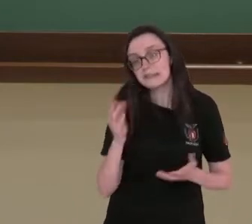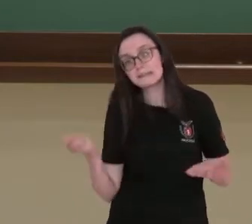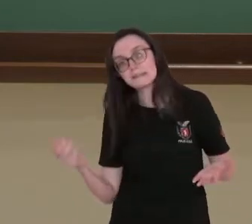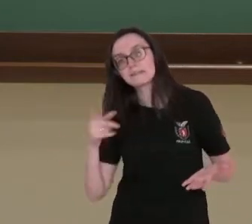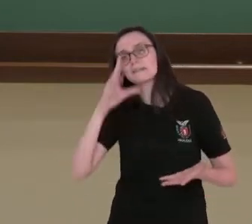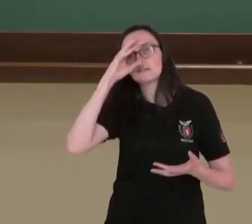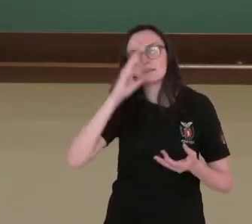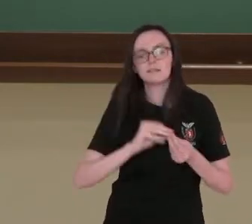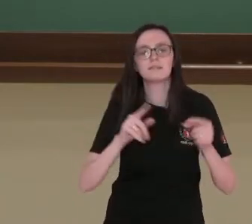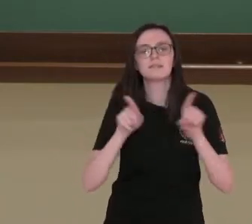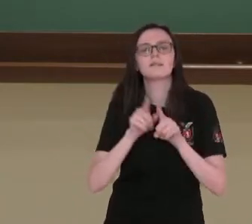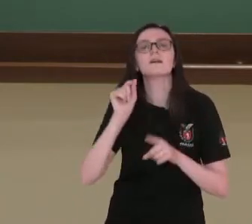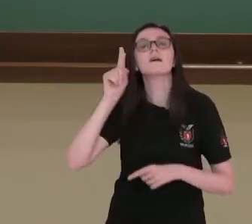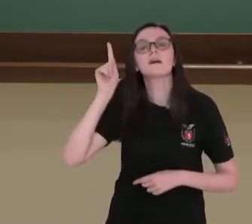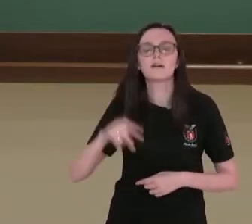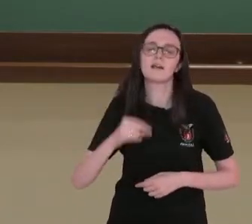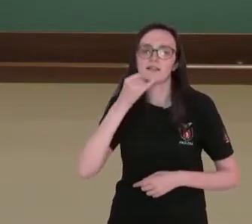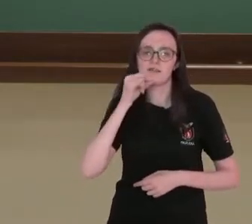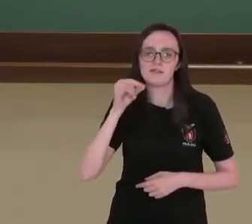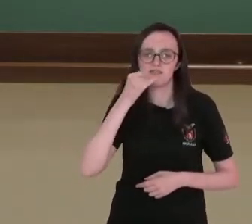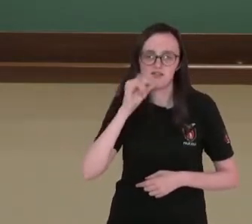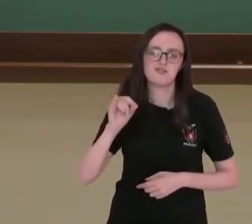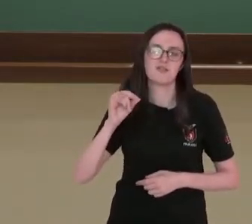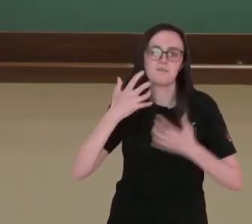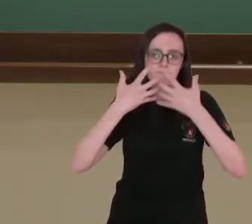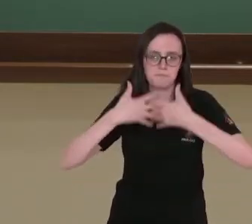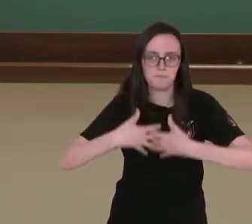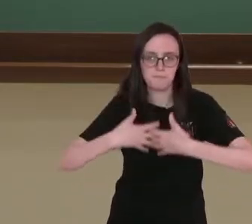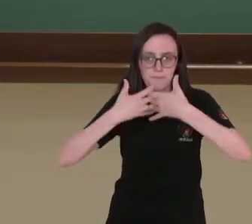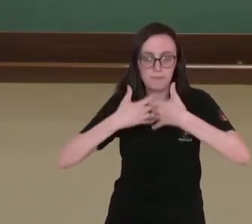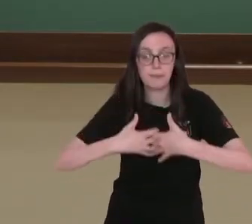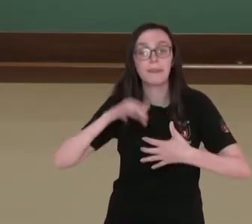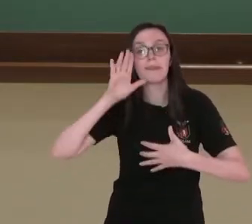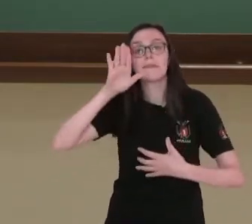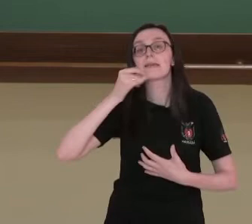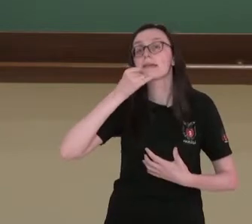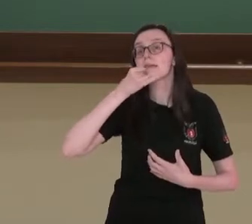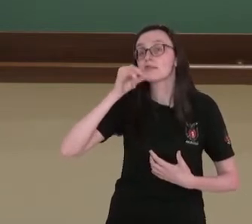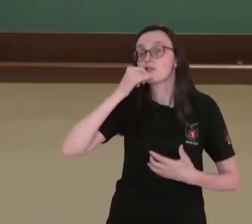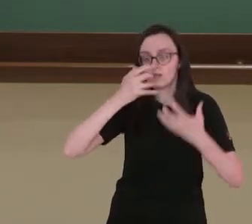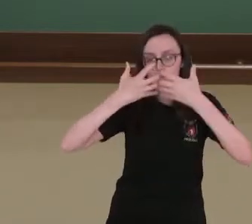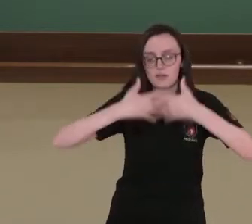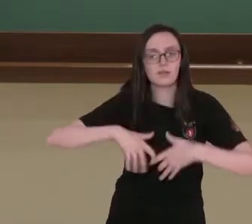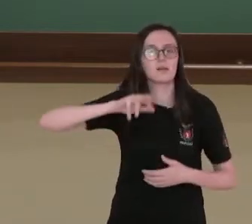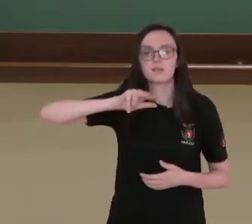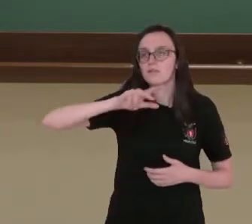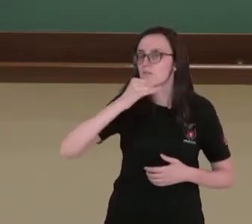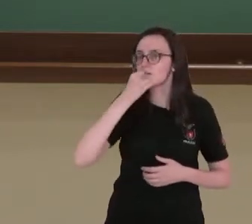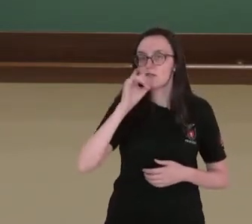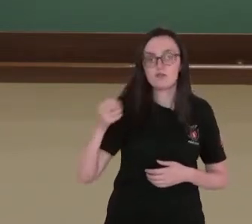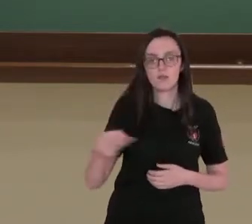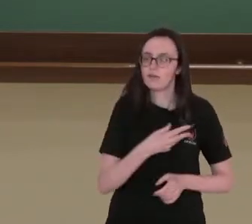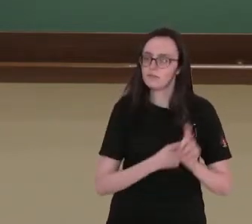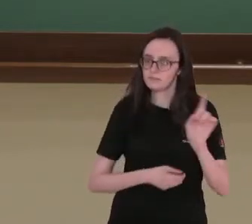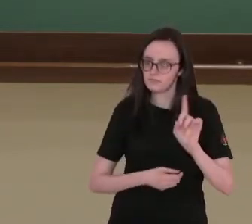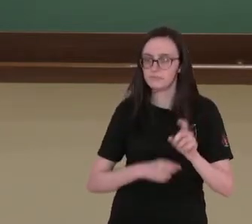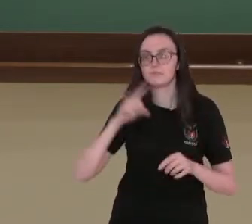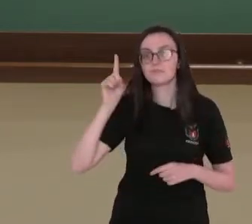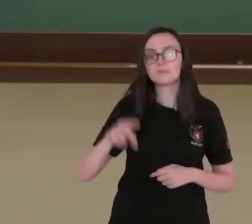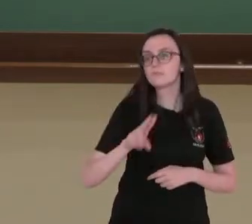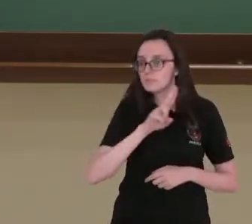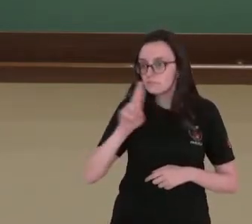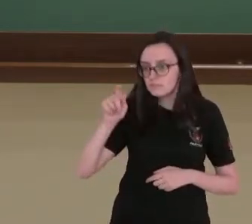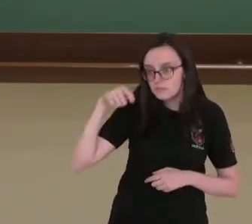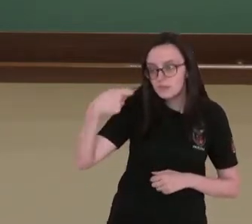entenda, também é chamado de energia mecânica. De modo que a energia mecânica não é uma energia nova. É um nome dado